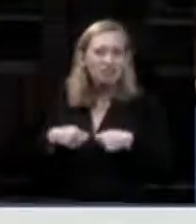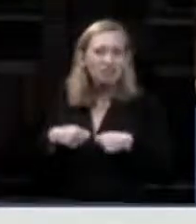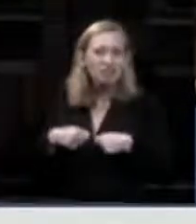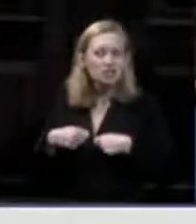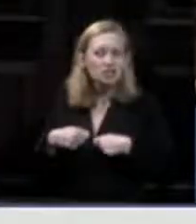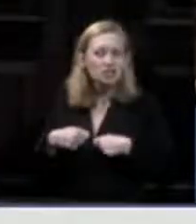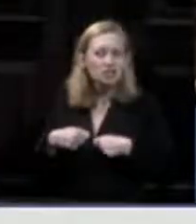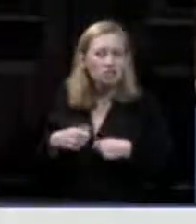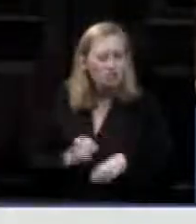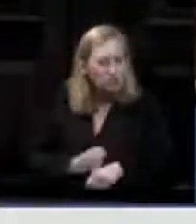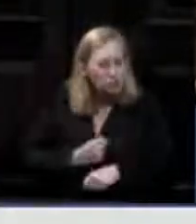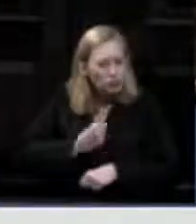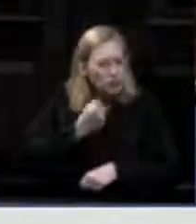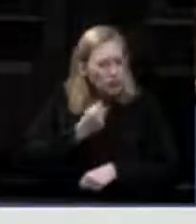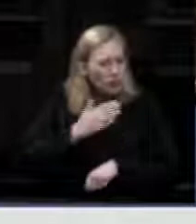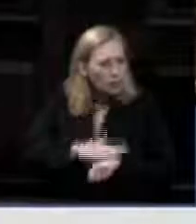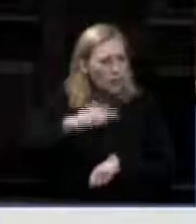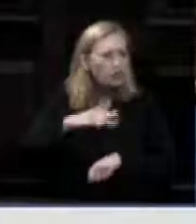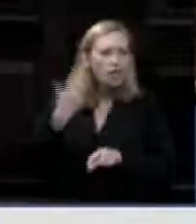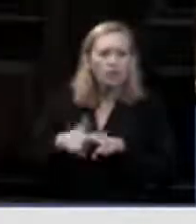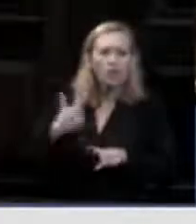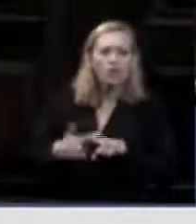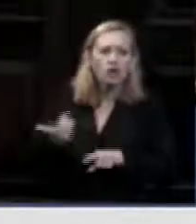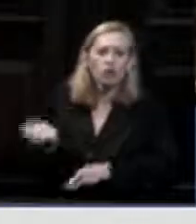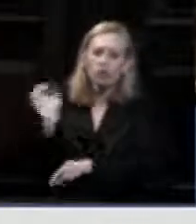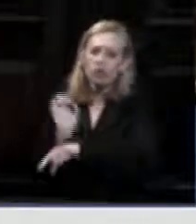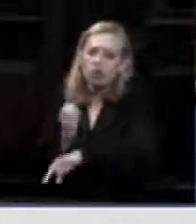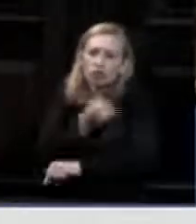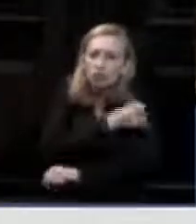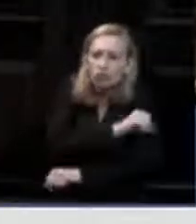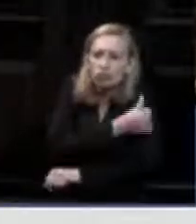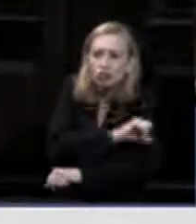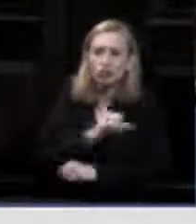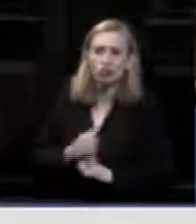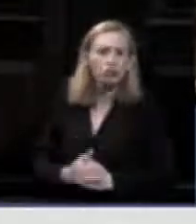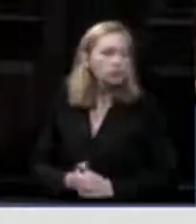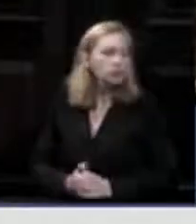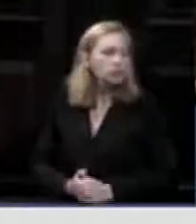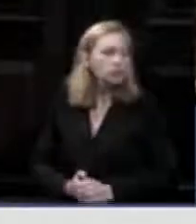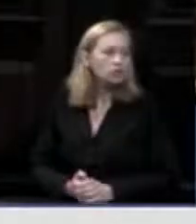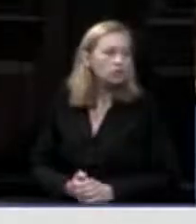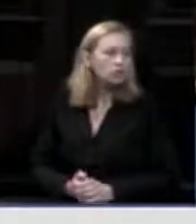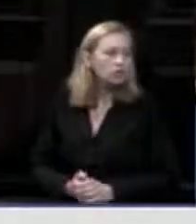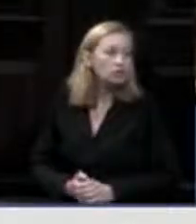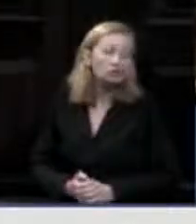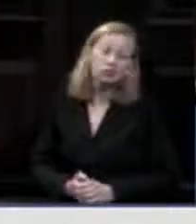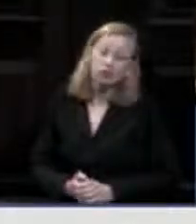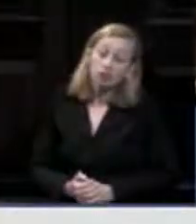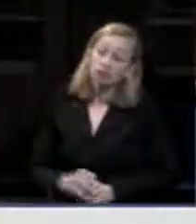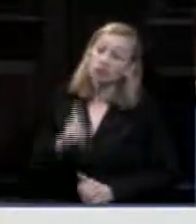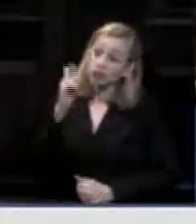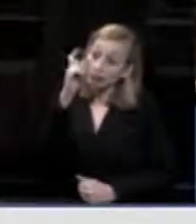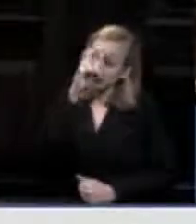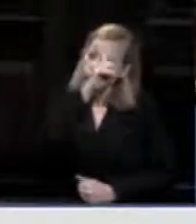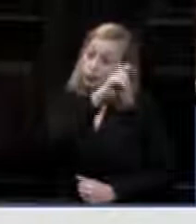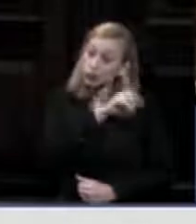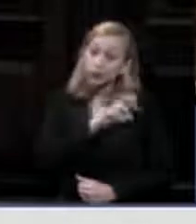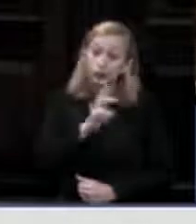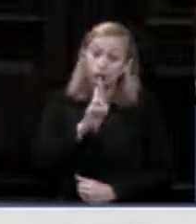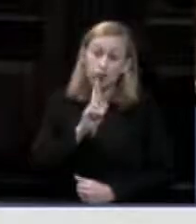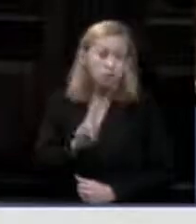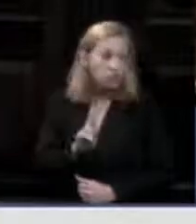dedicar, porque o estado do Rio de Janeiro foi terrível no resultado do